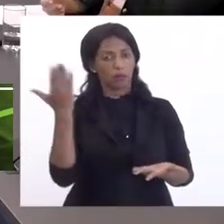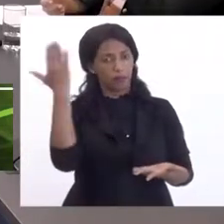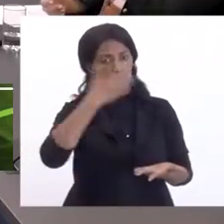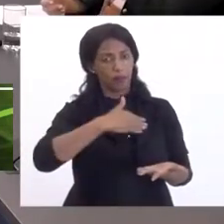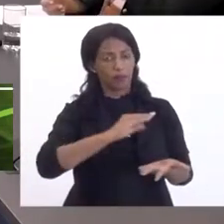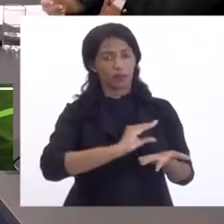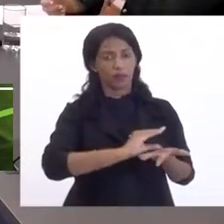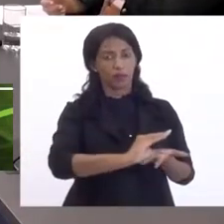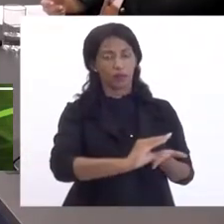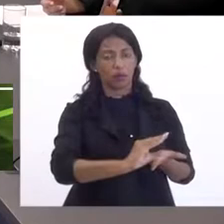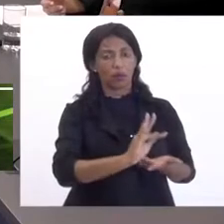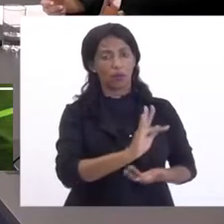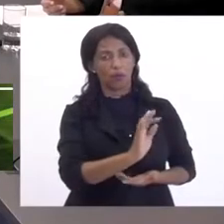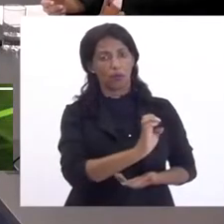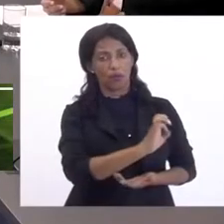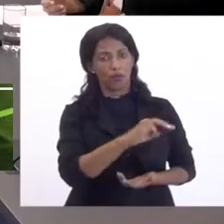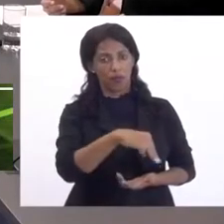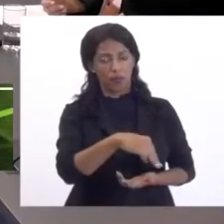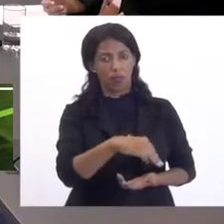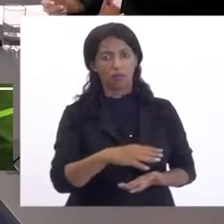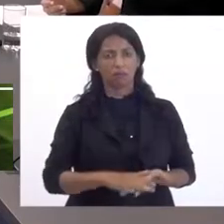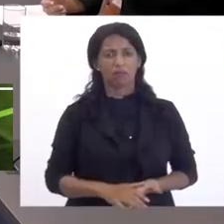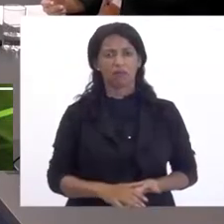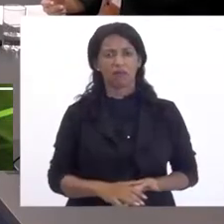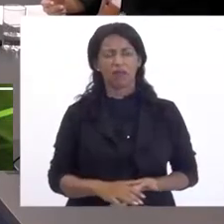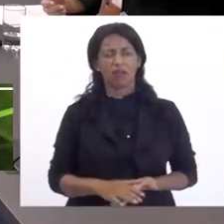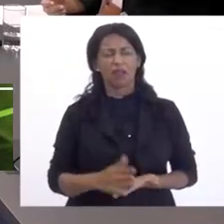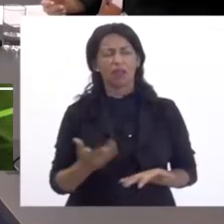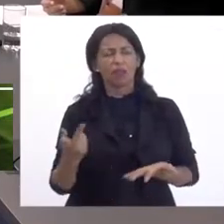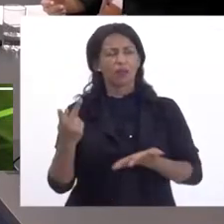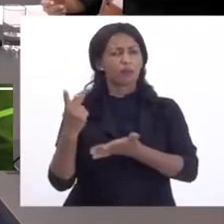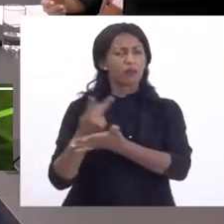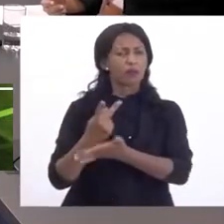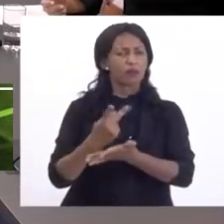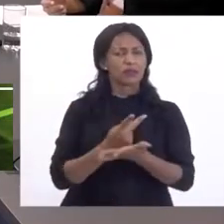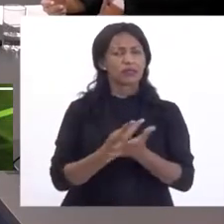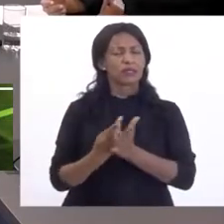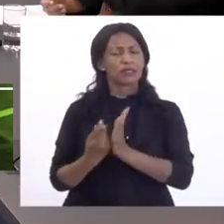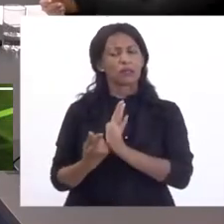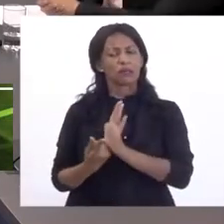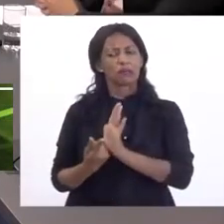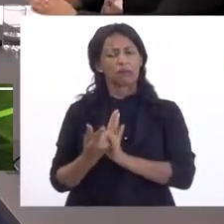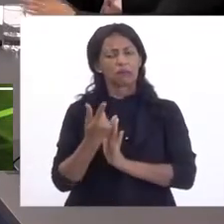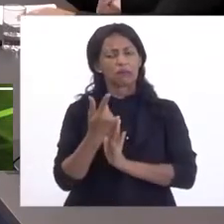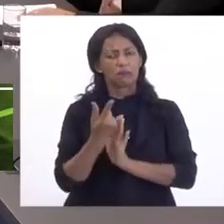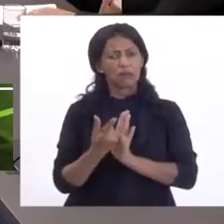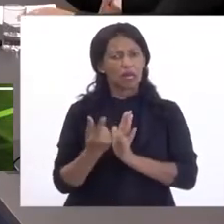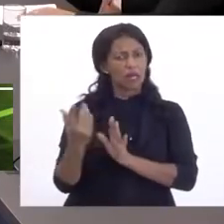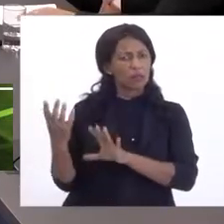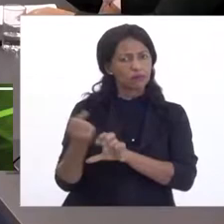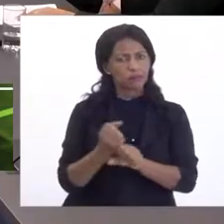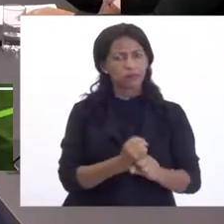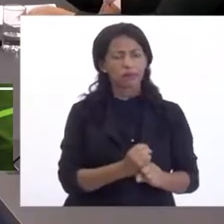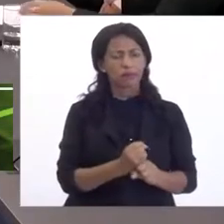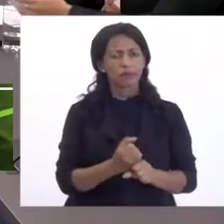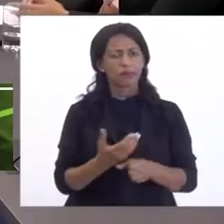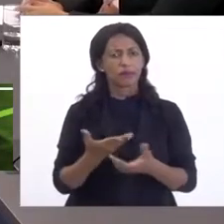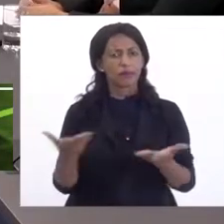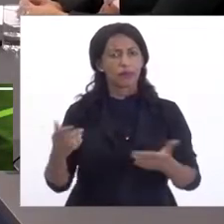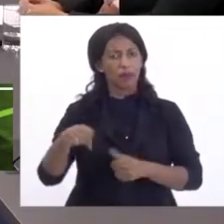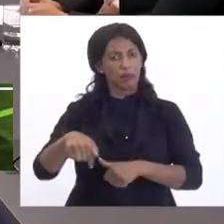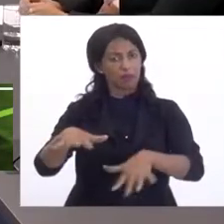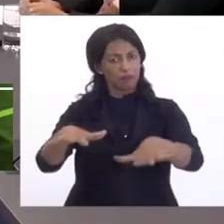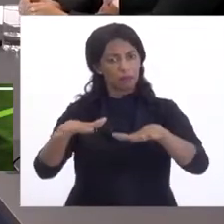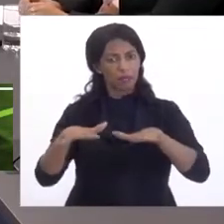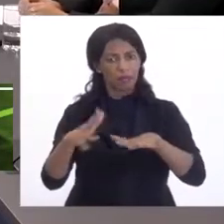de contas do FEM, né, foi pela regularidade das contas, né? Foi dado quitação plena, né, aqui no